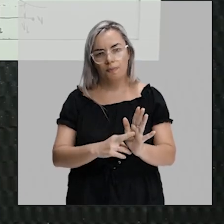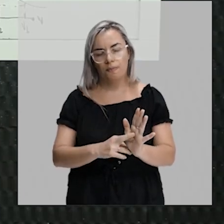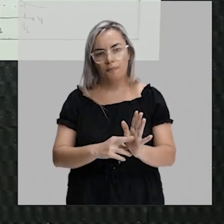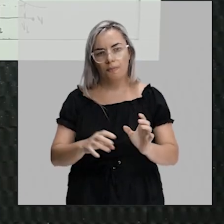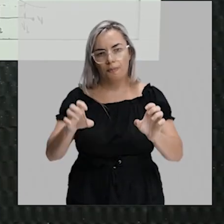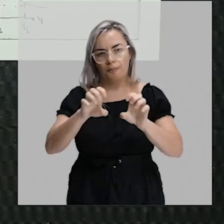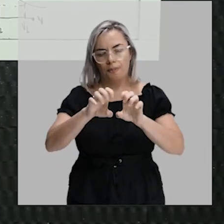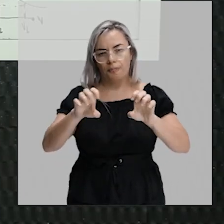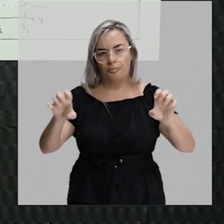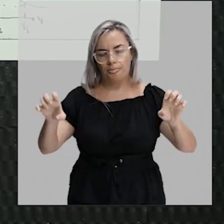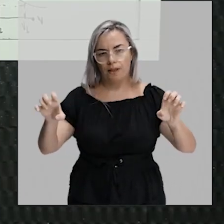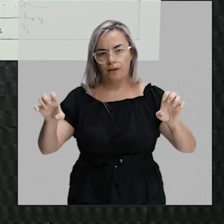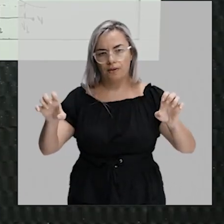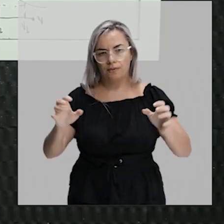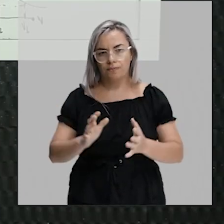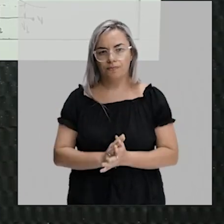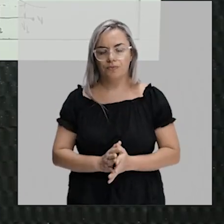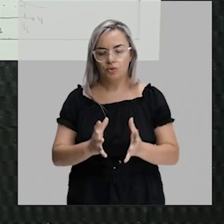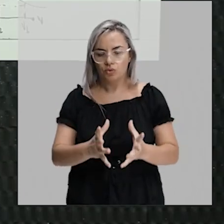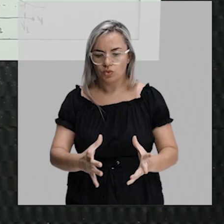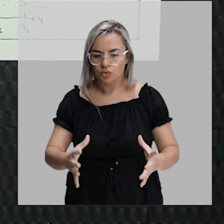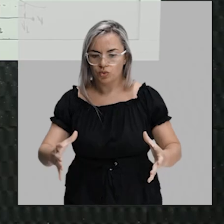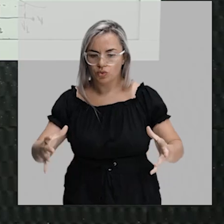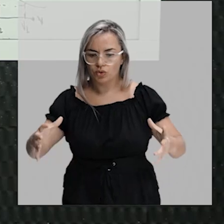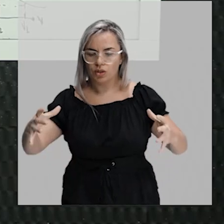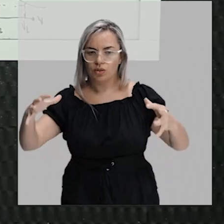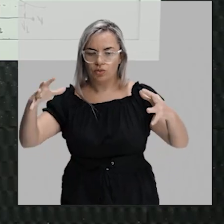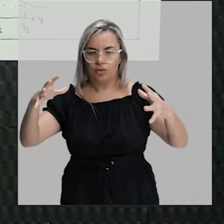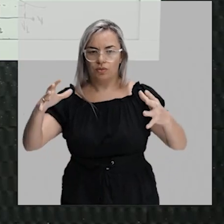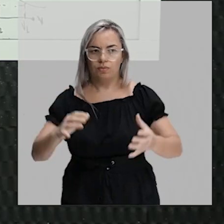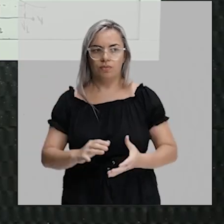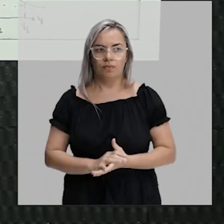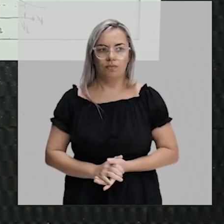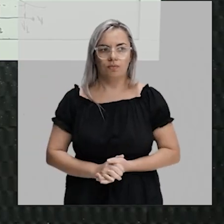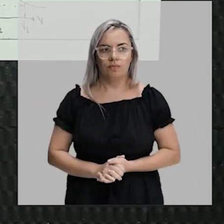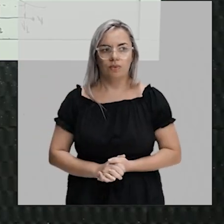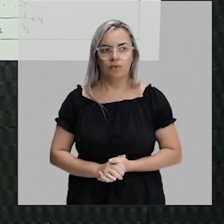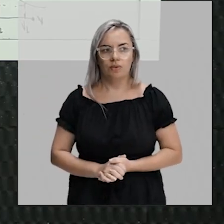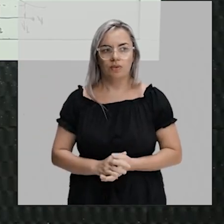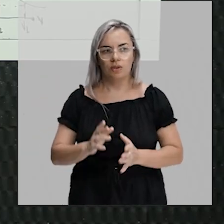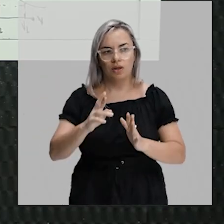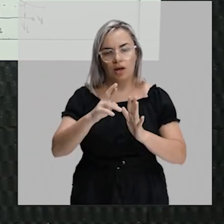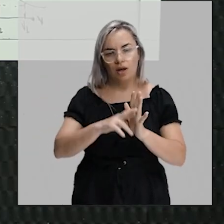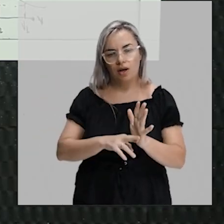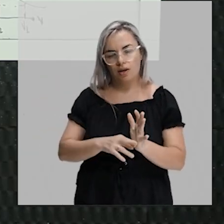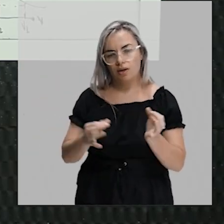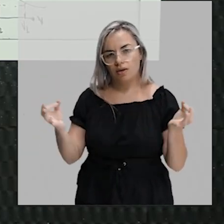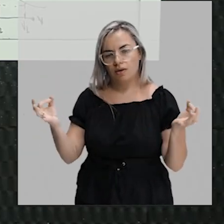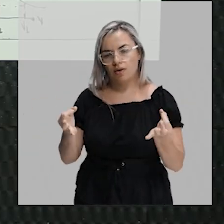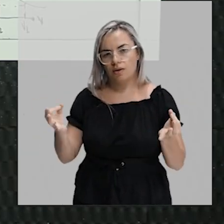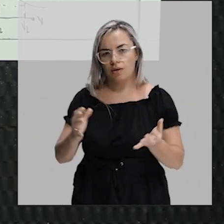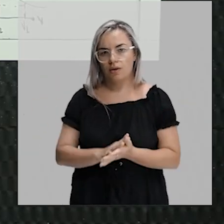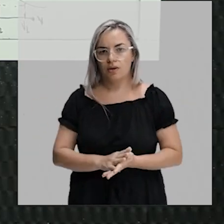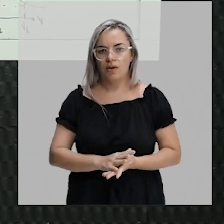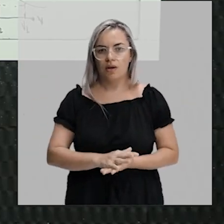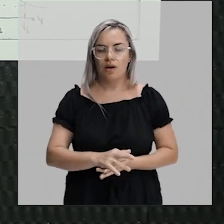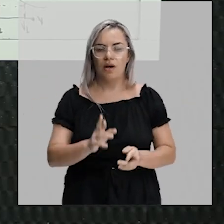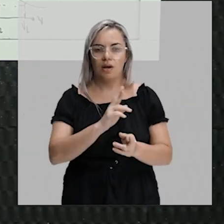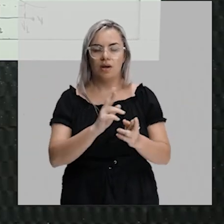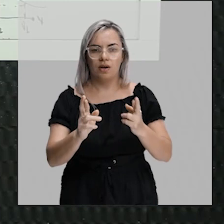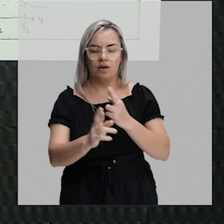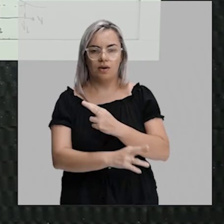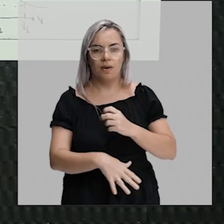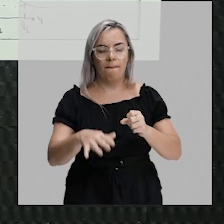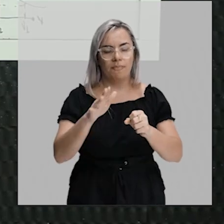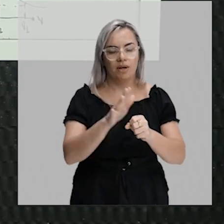Uma equação de estado do gás, tá ok? Então ela envolve aí as três, né? Nós temos as três variando, né? Pressão, volume